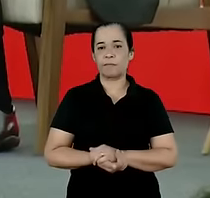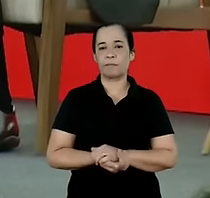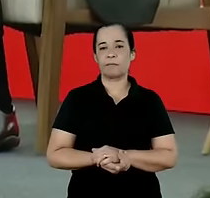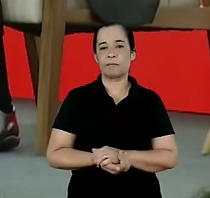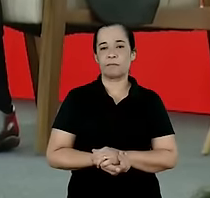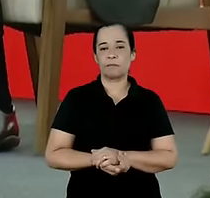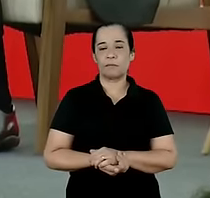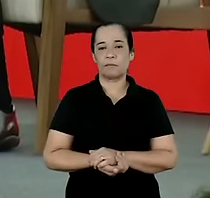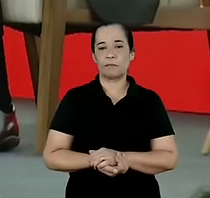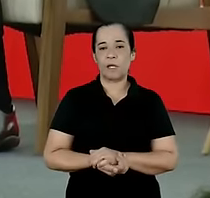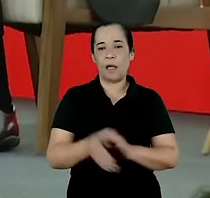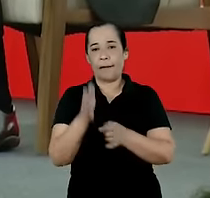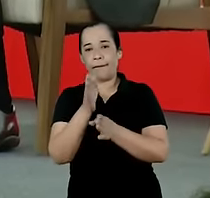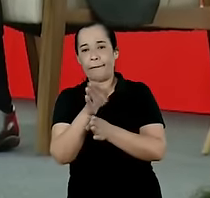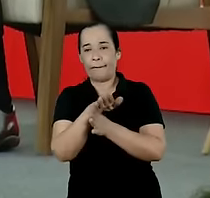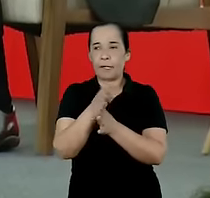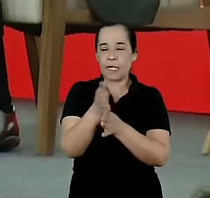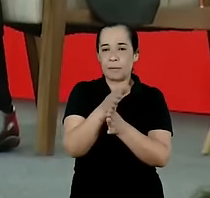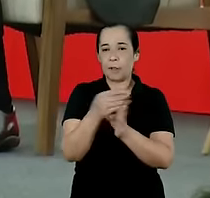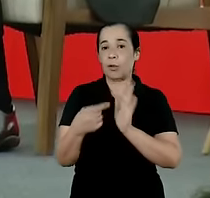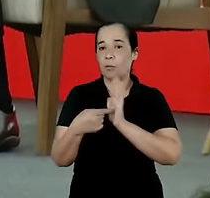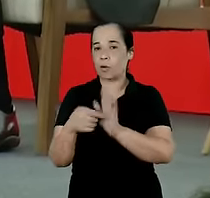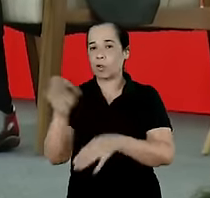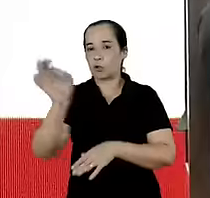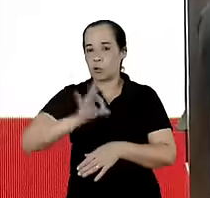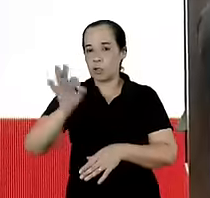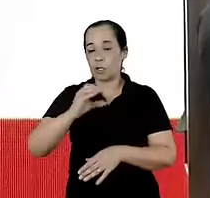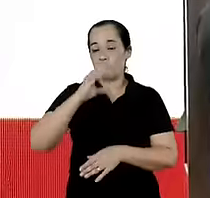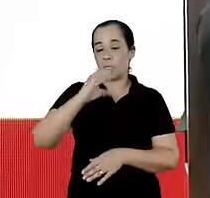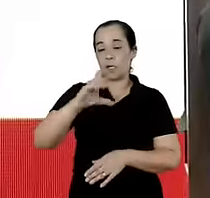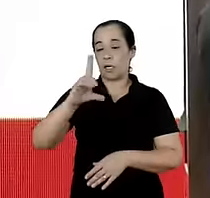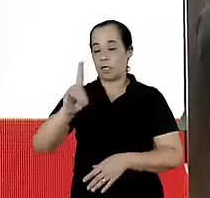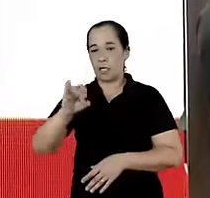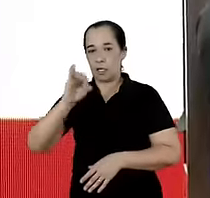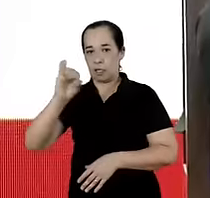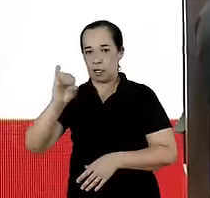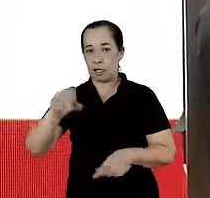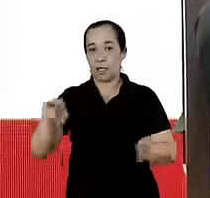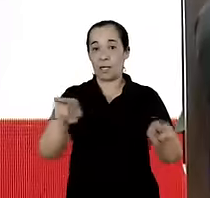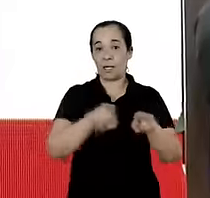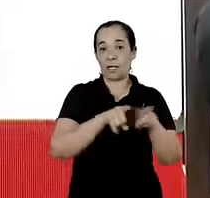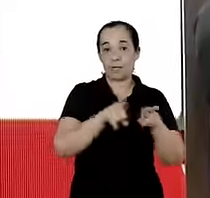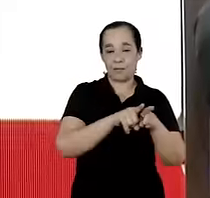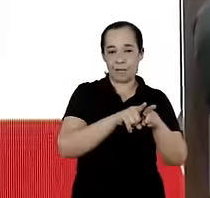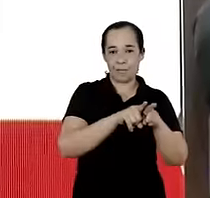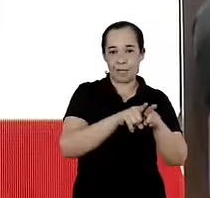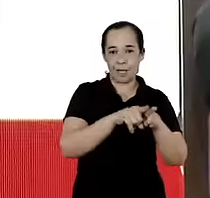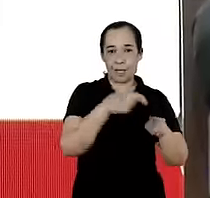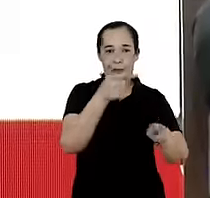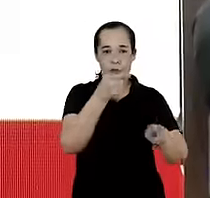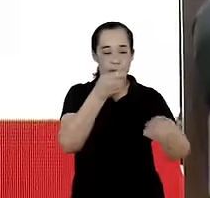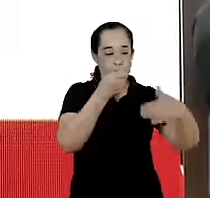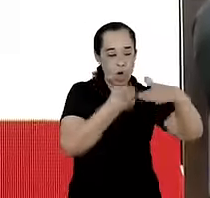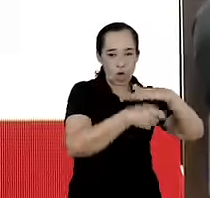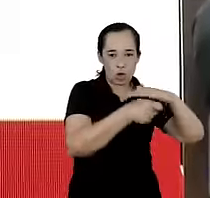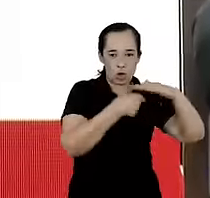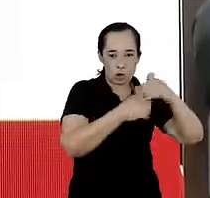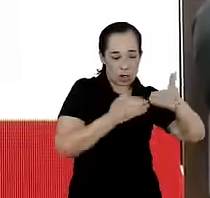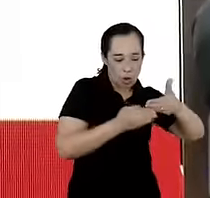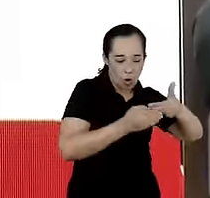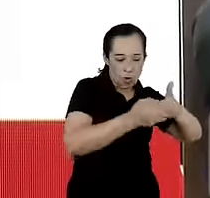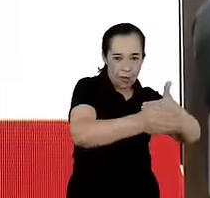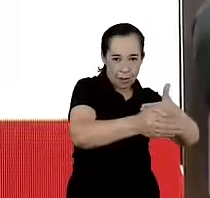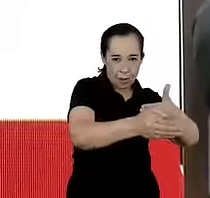FM CDI o percentual que sobe o CDI e a gestão ativa complementa esse histórico então a gestão ativa todas as